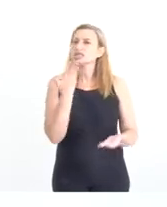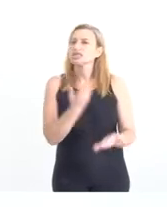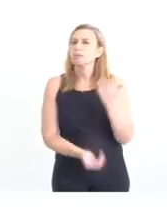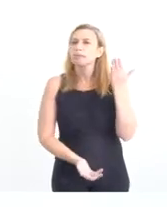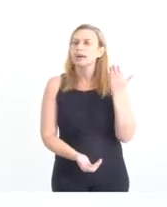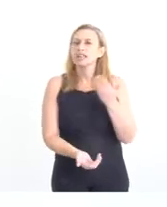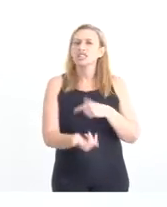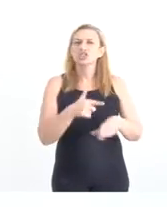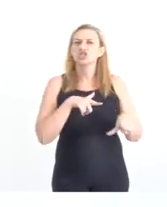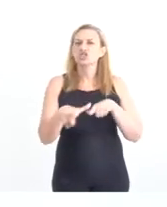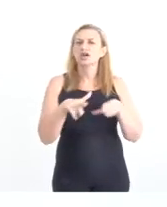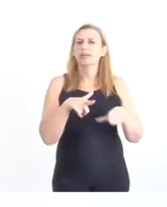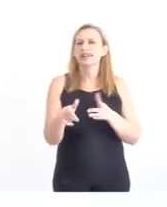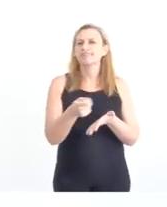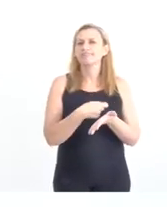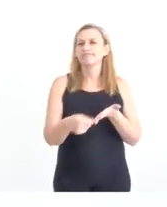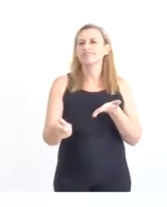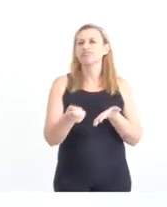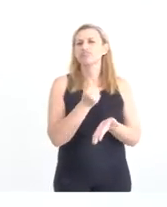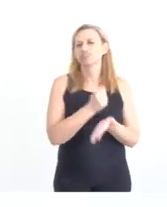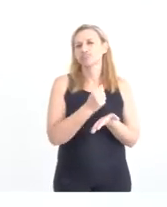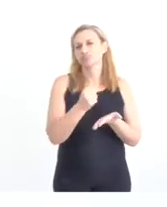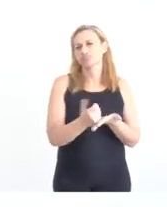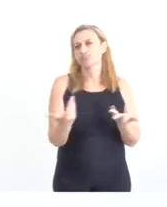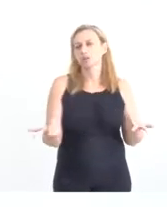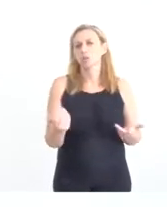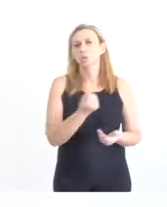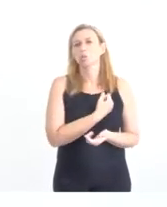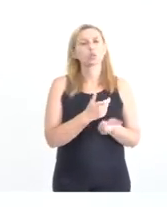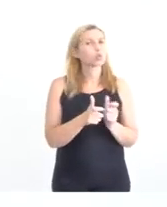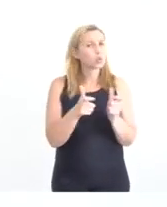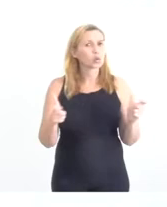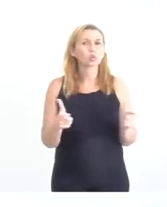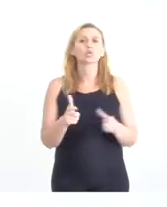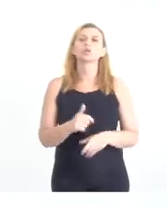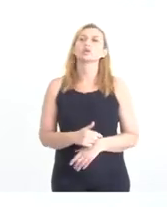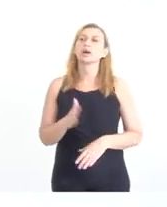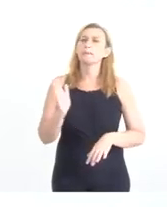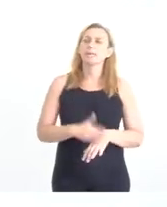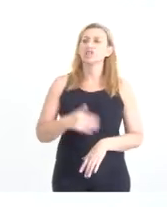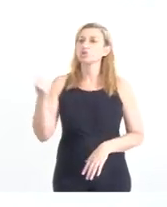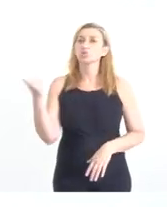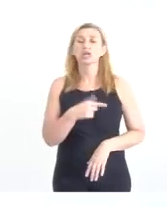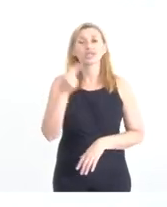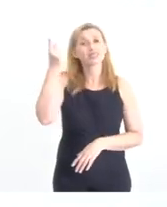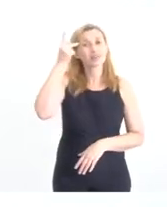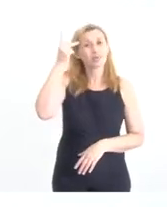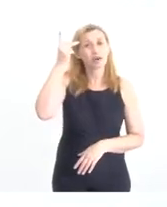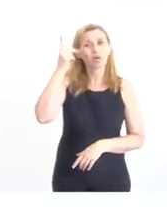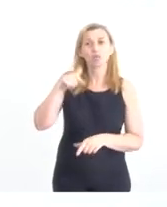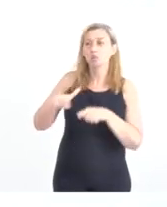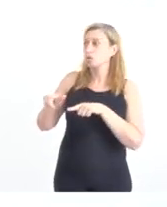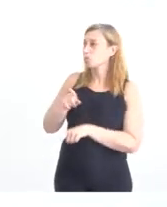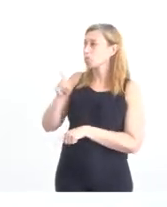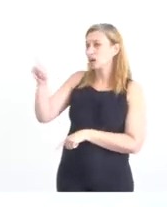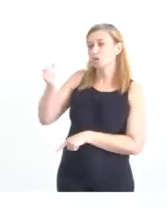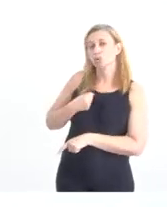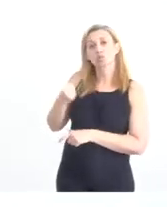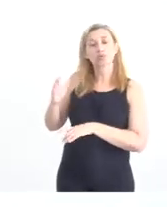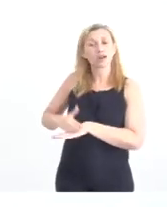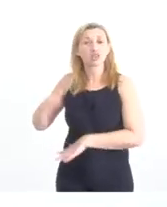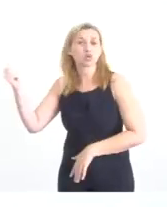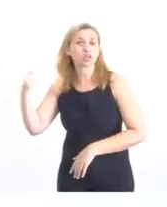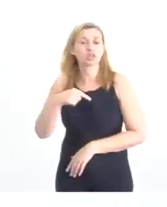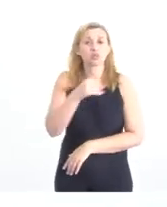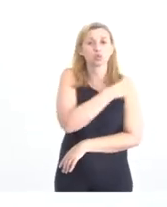perda de postos de trabalho com carteira assinada o maior percentual de todo o Brasil mora aqui em São Paulo tem um estoque de empregos com carteira assinada muito